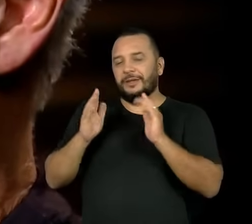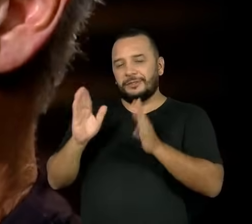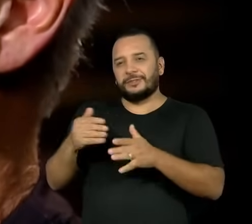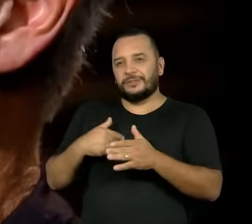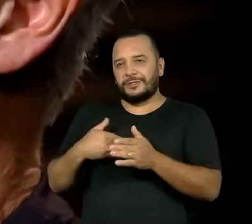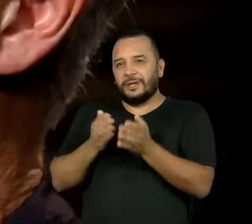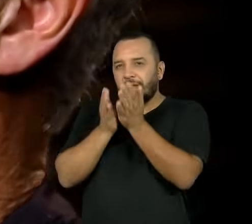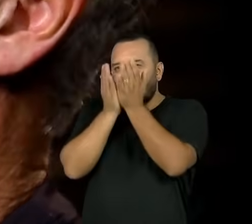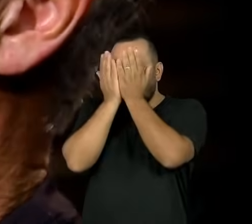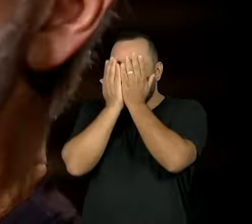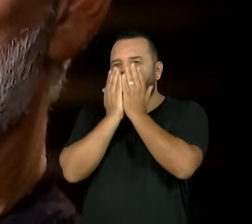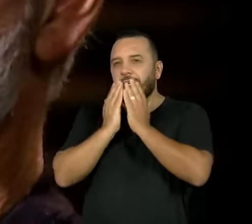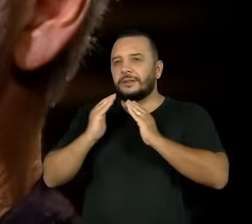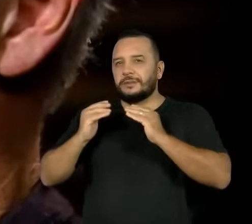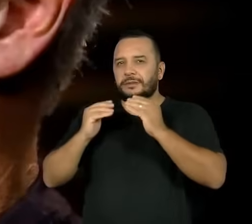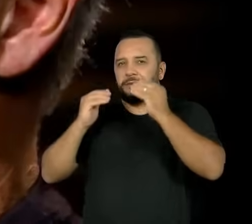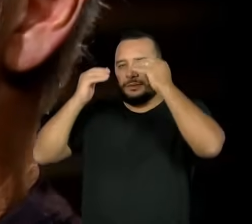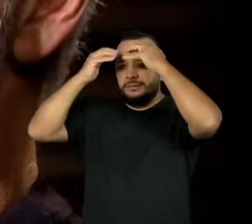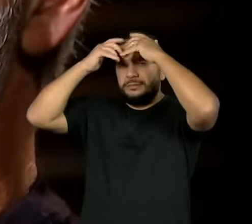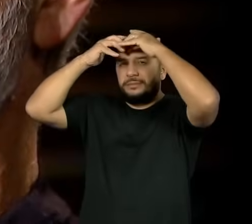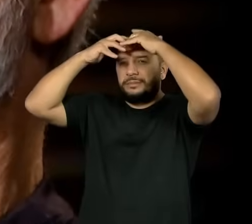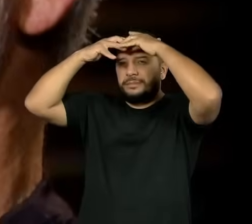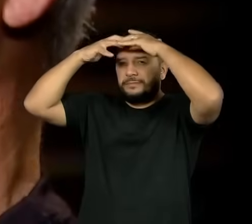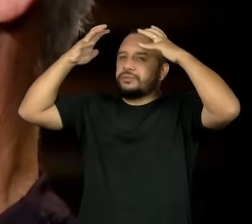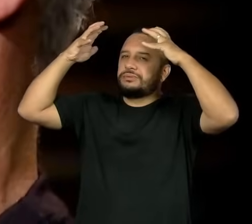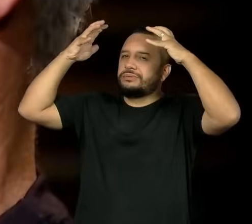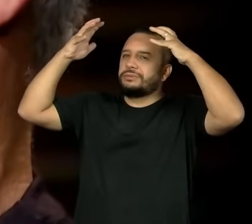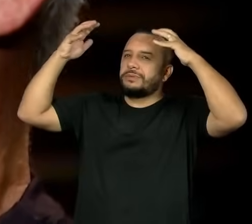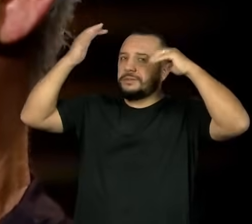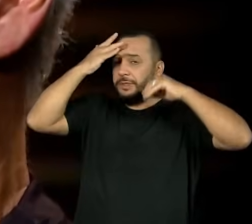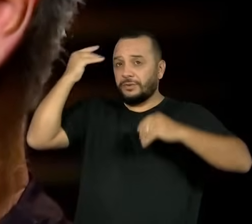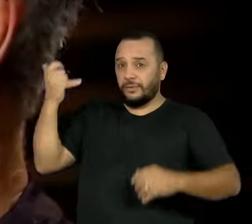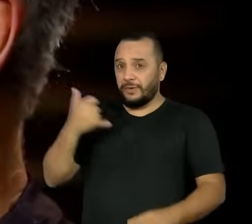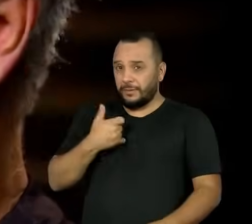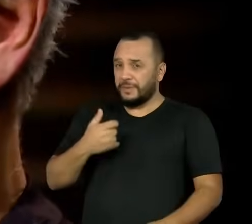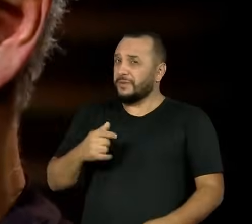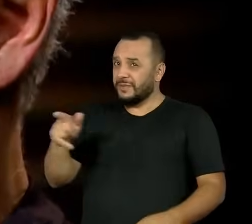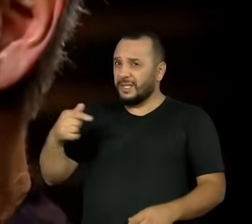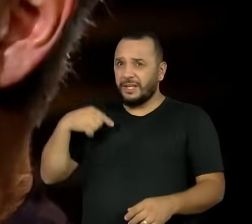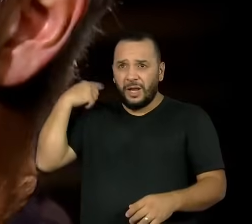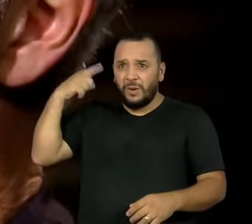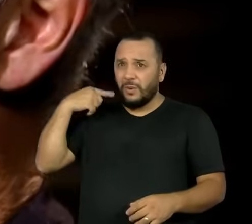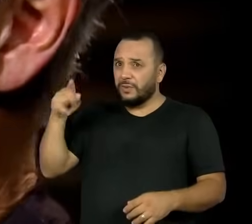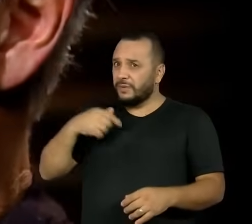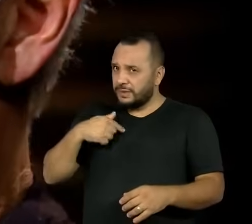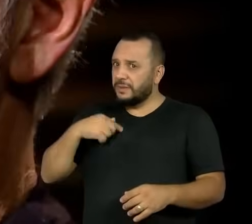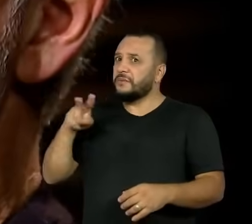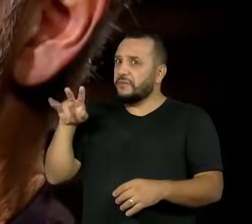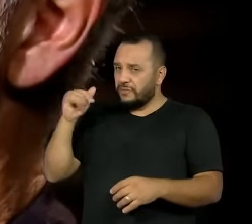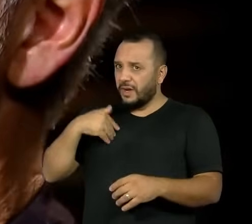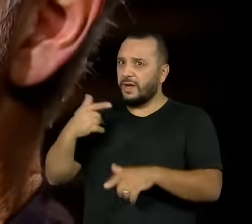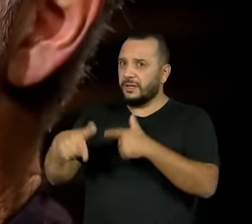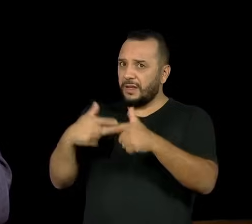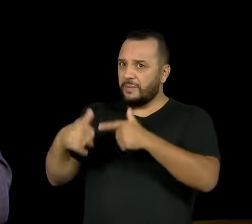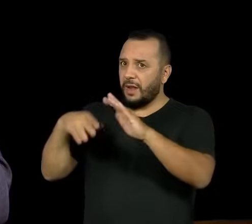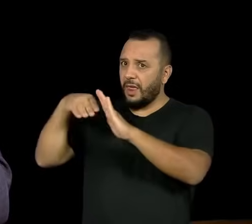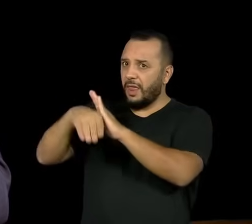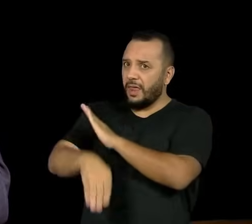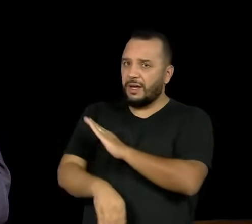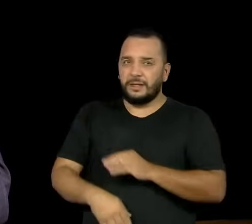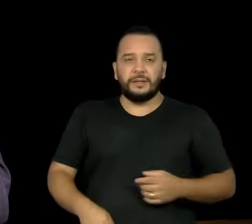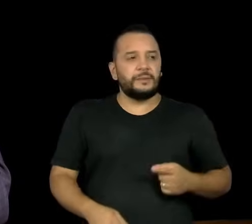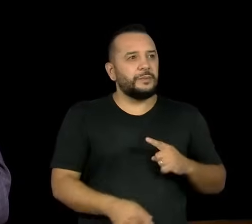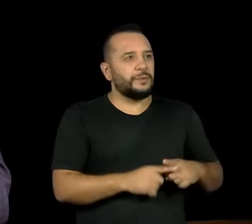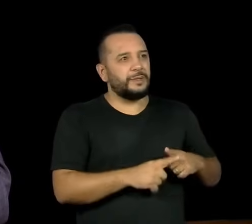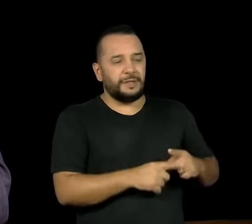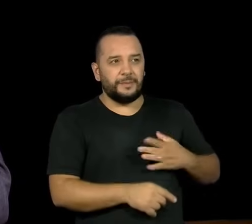2005, um monte de gente olhou para mim e falou, você tá louco? Você vai afundar a sua carreira. Porque o